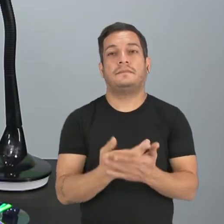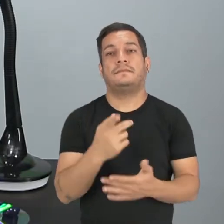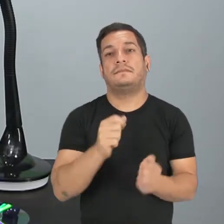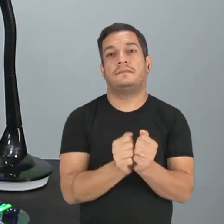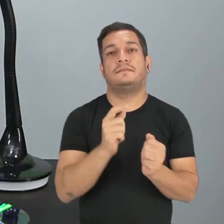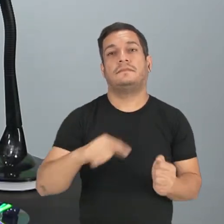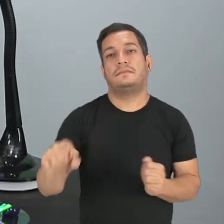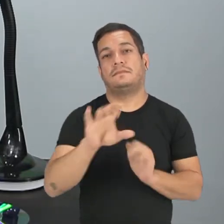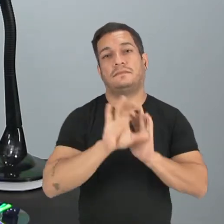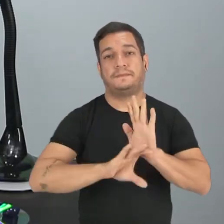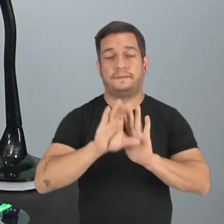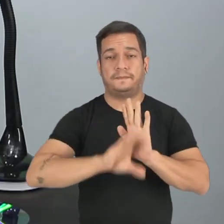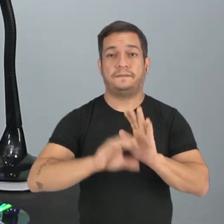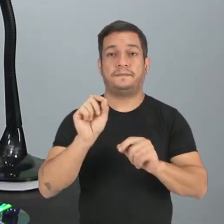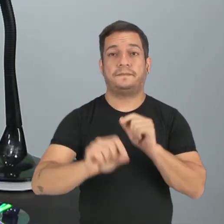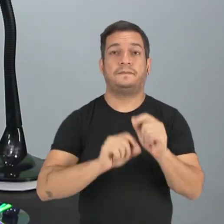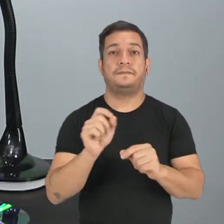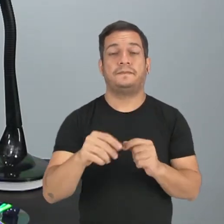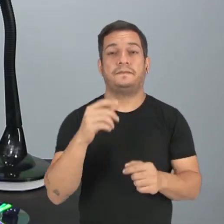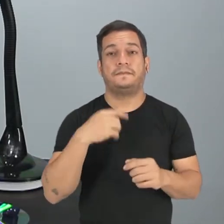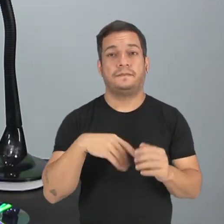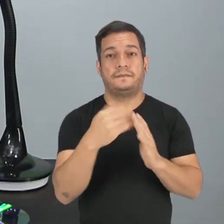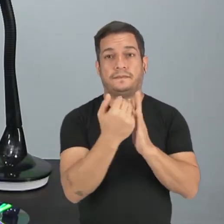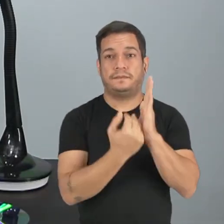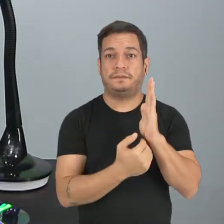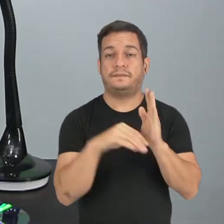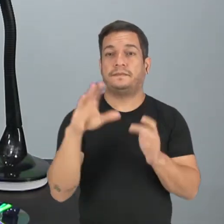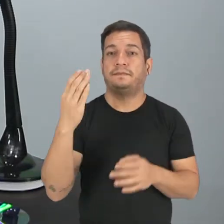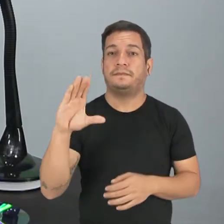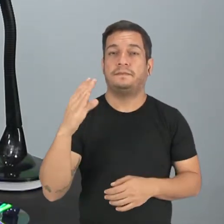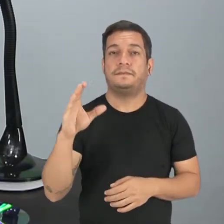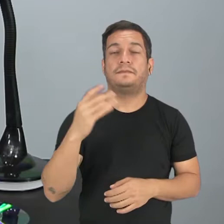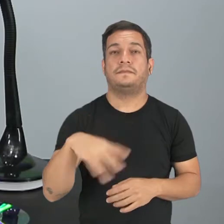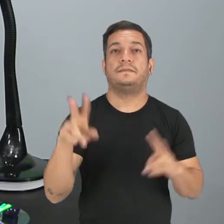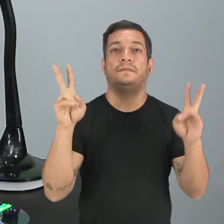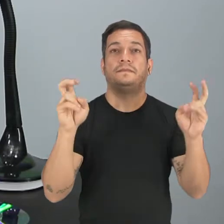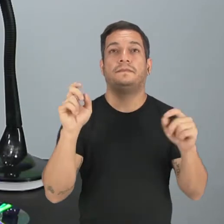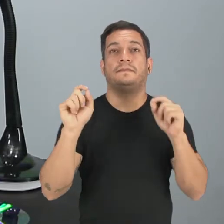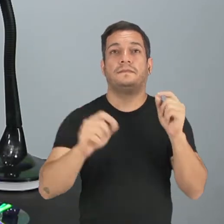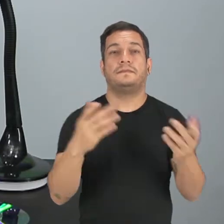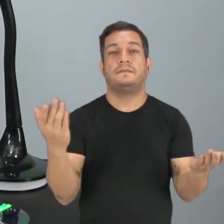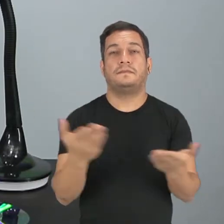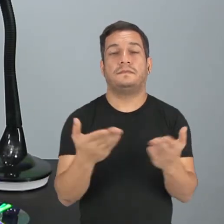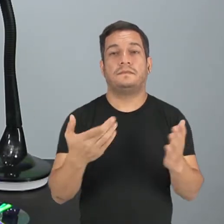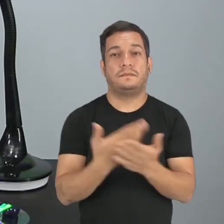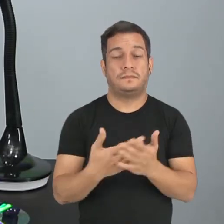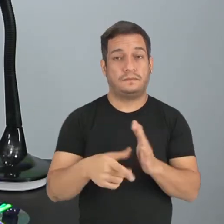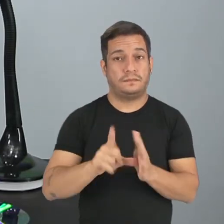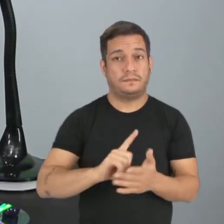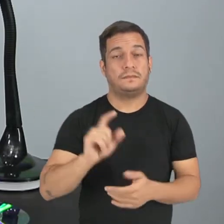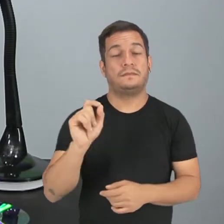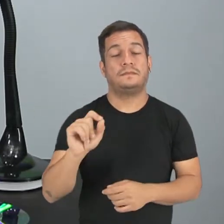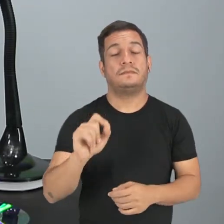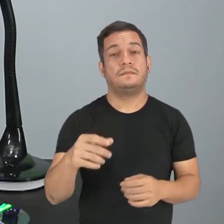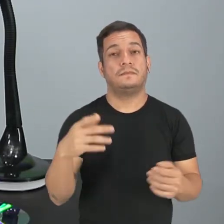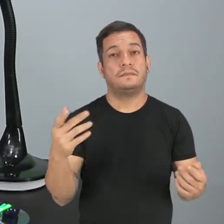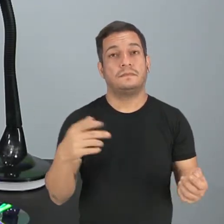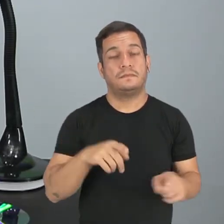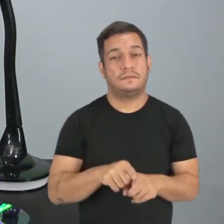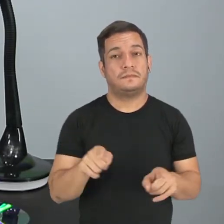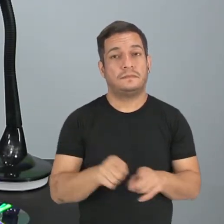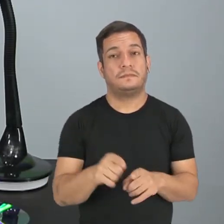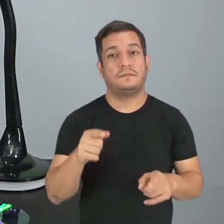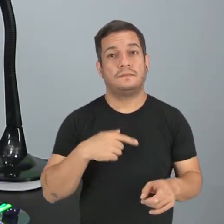o conteúdo do componente curricular de ciências e o conteúdo trabalhado na aula anterior e o que será